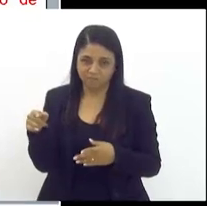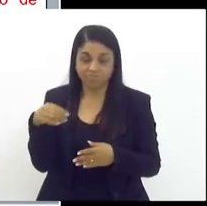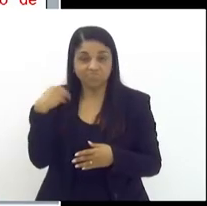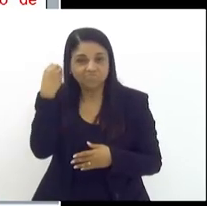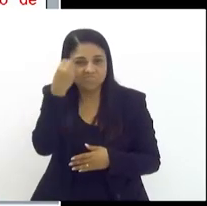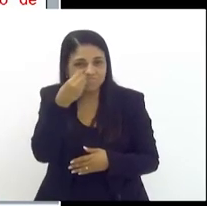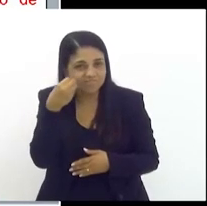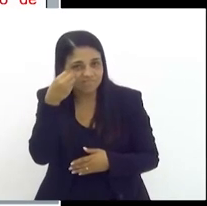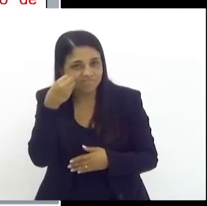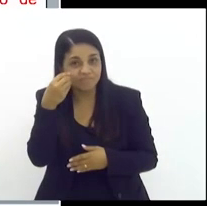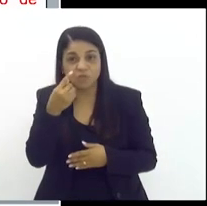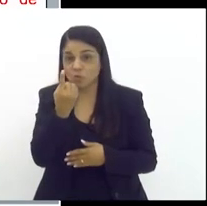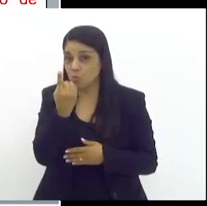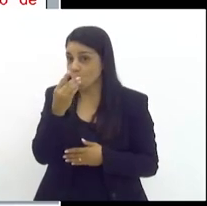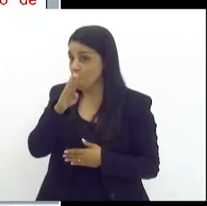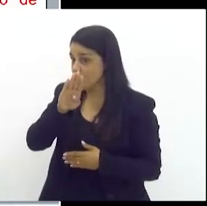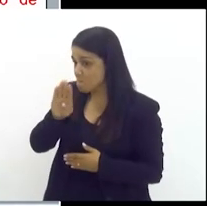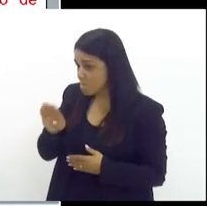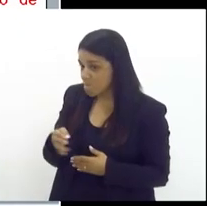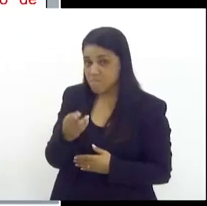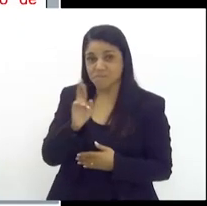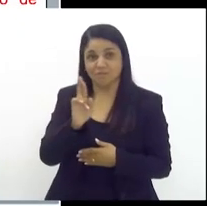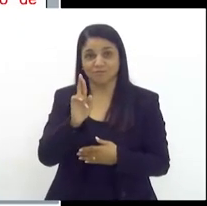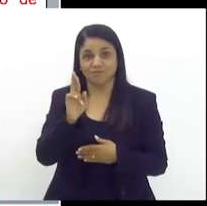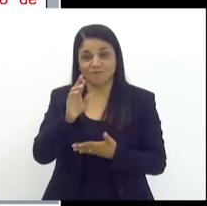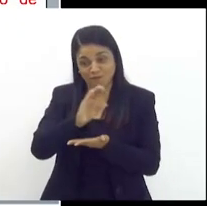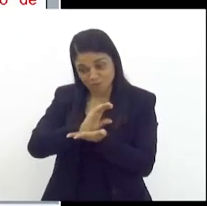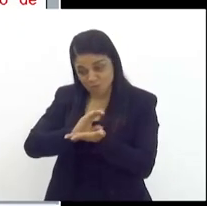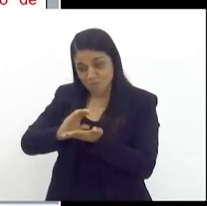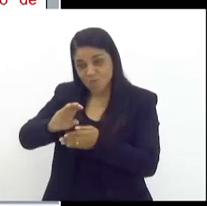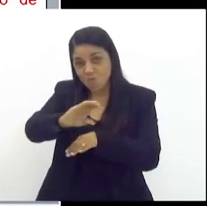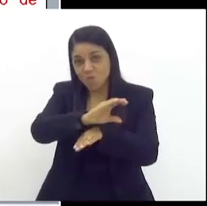experimento na hora de um bilhão vai para o conselho federativo